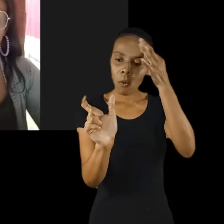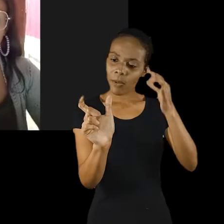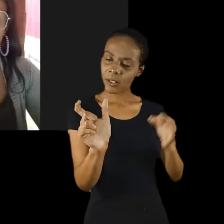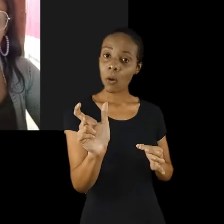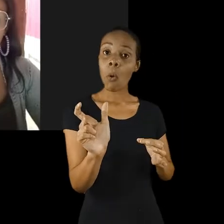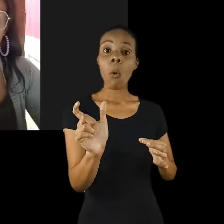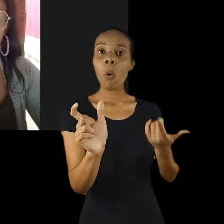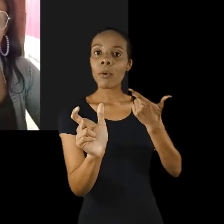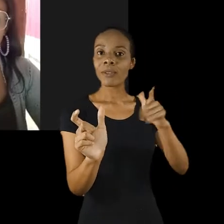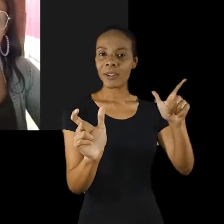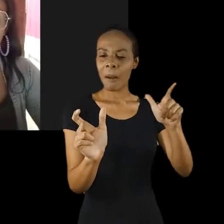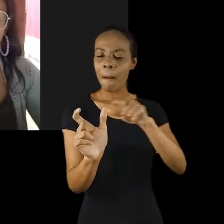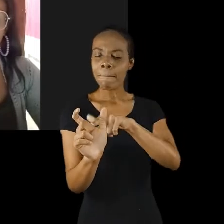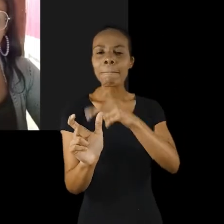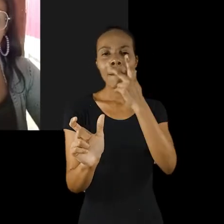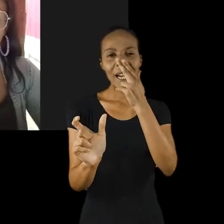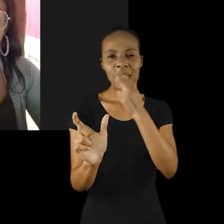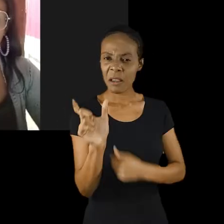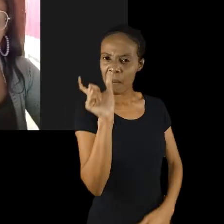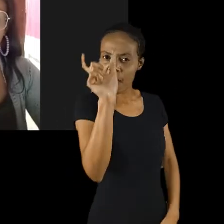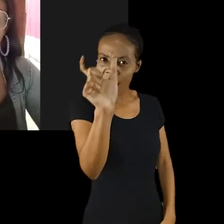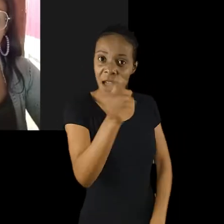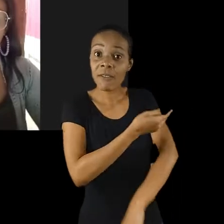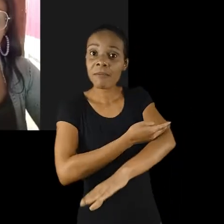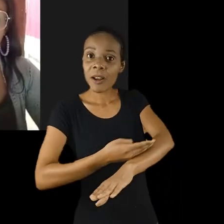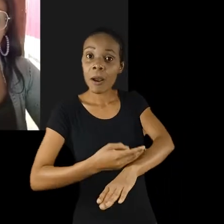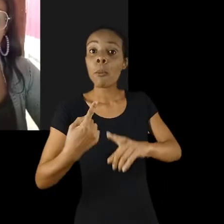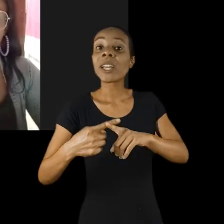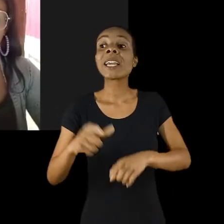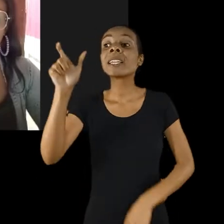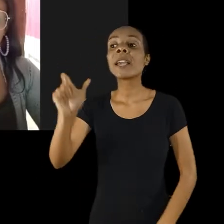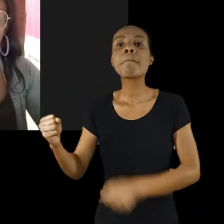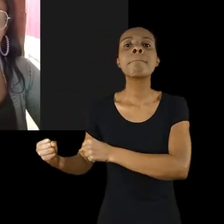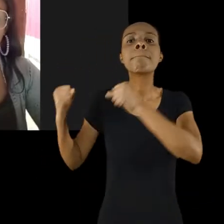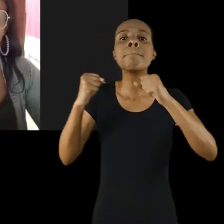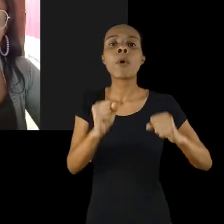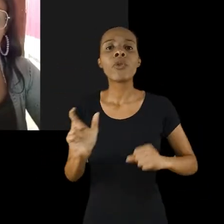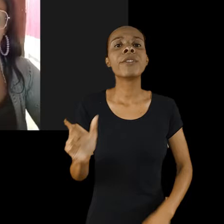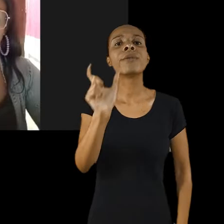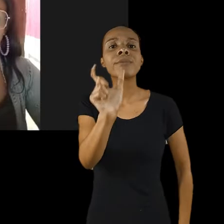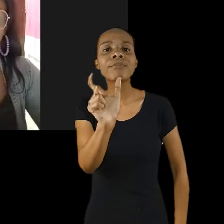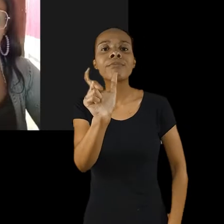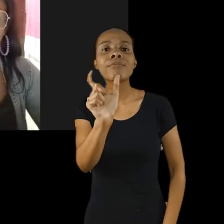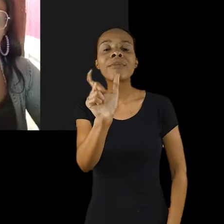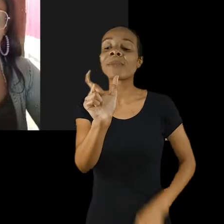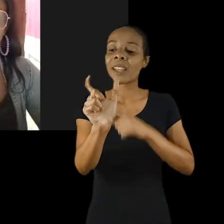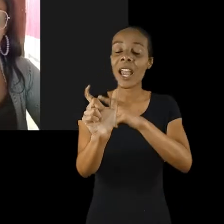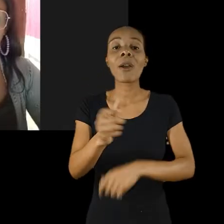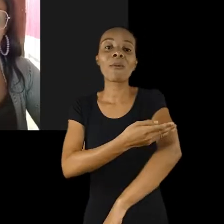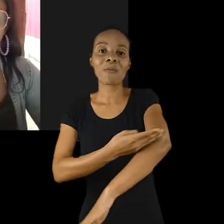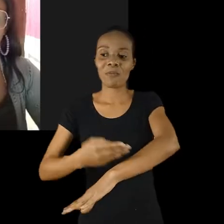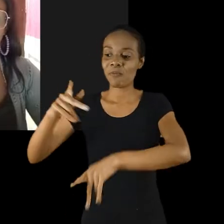branca, porque quem nasce com o poder da palavra é a branquitude. E quando eu falo com o poder da palavra, é quem